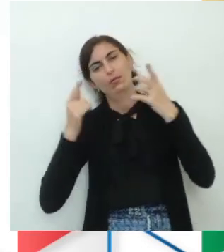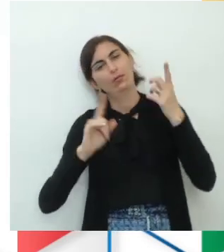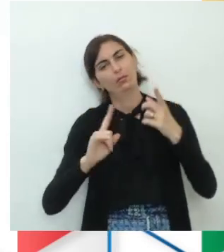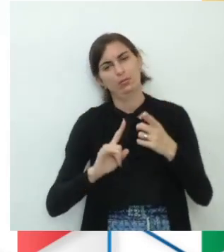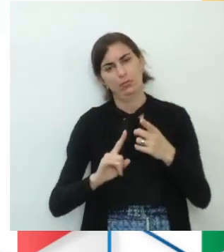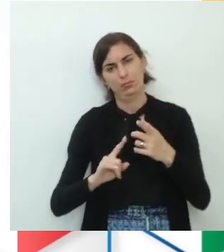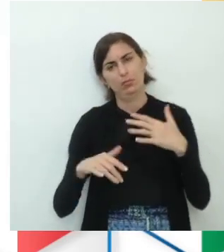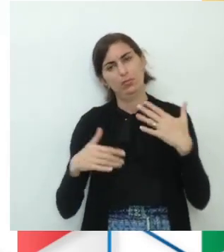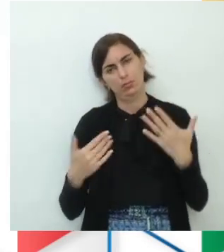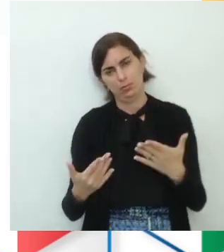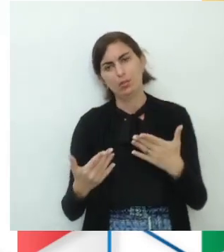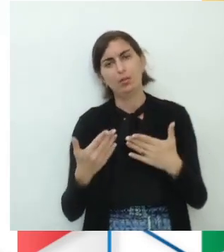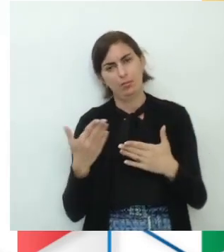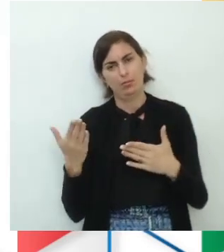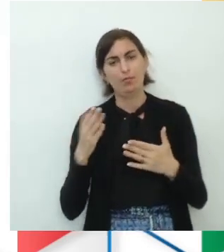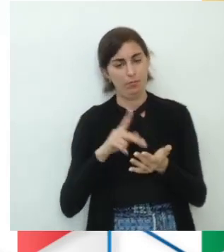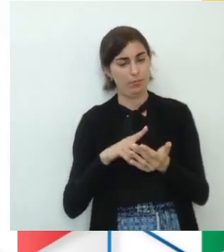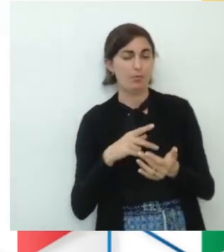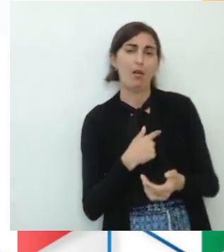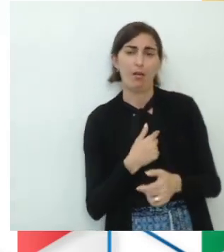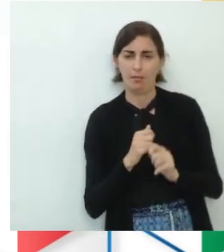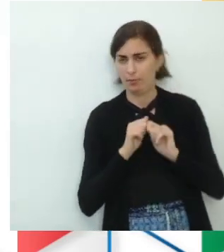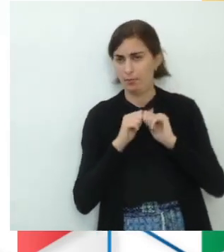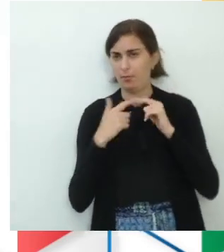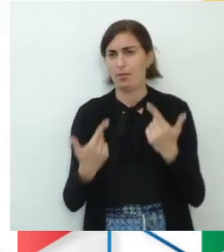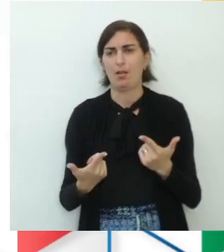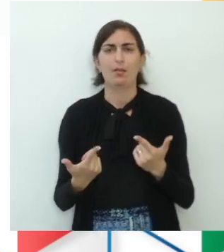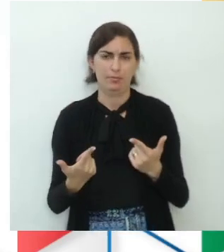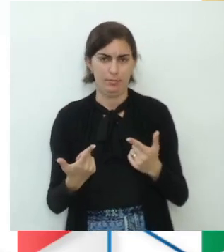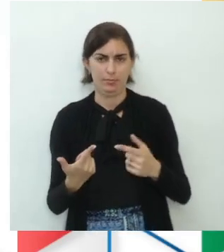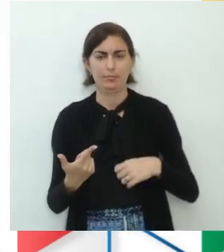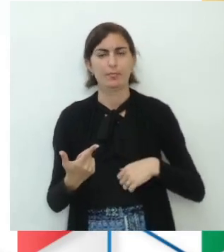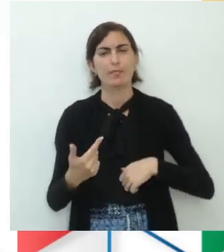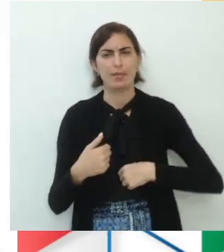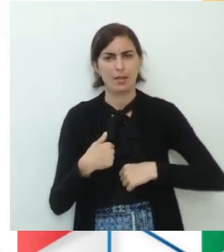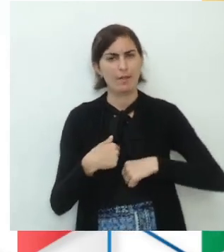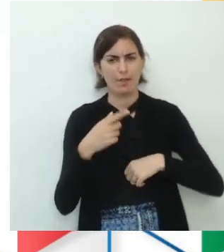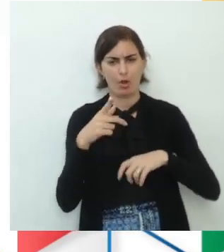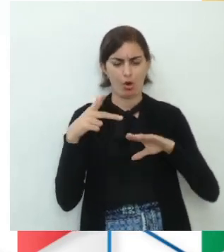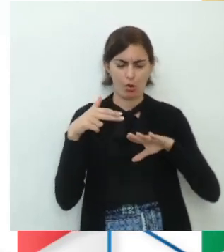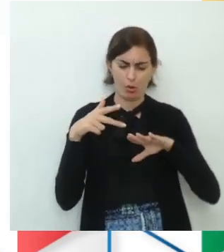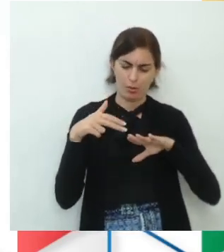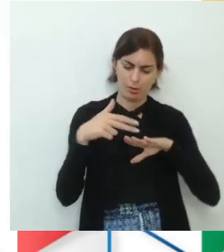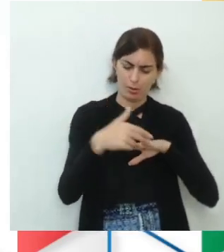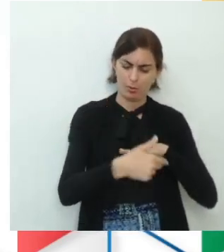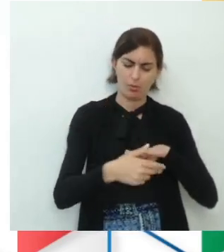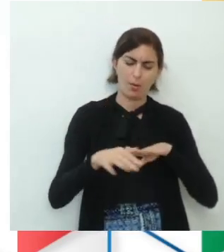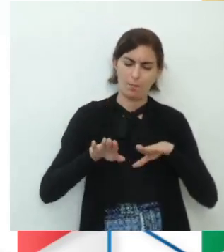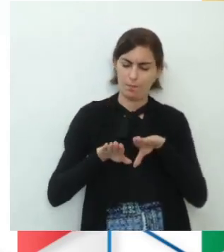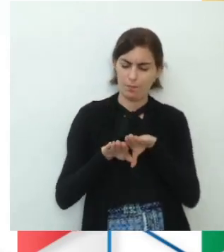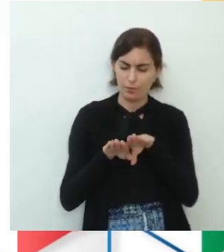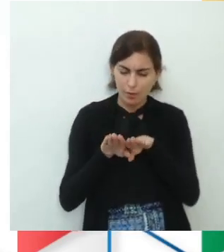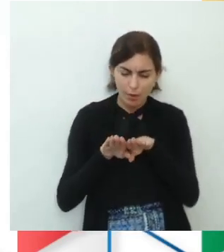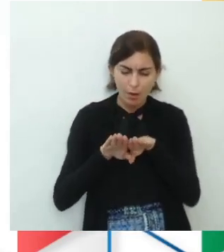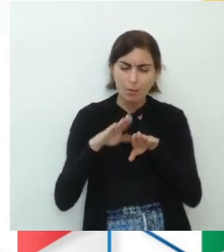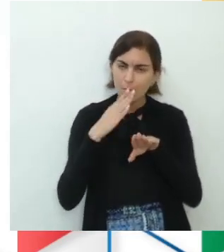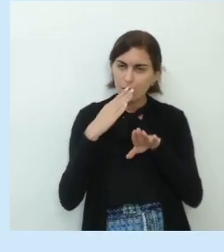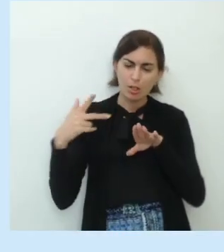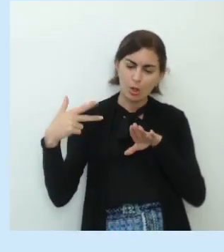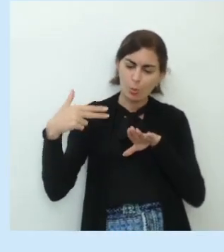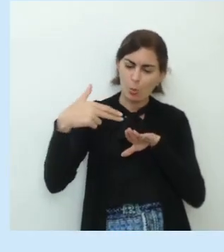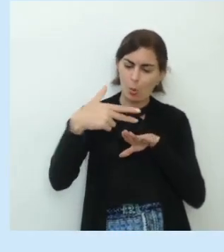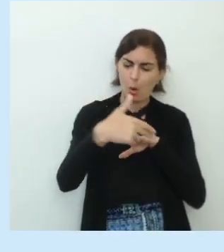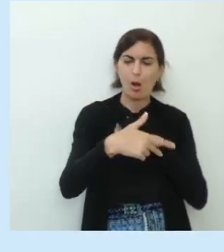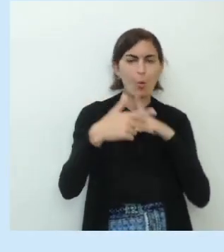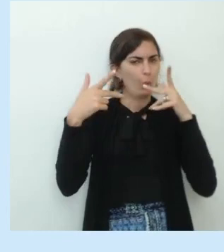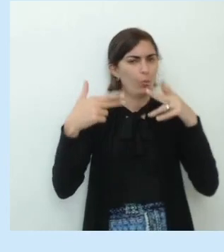outra. Então, isso na vida real é claro, tá bom? Vai cortar a sua unha? Tem que cortar a unha, preferencialmente, com